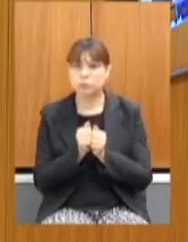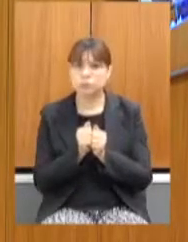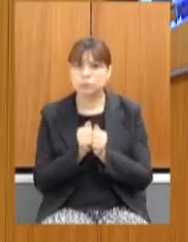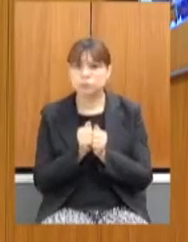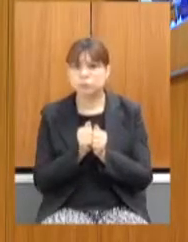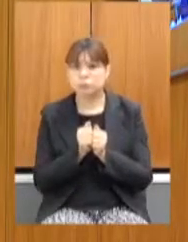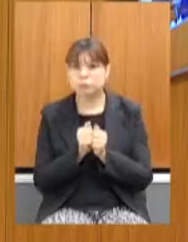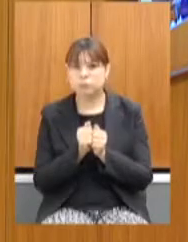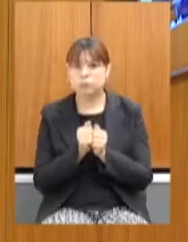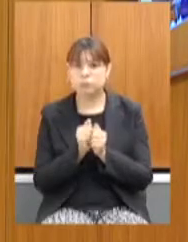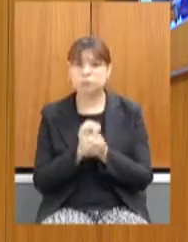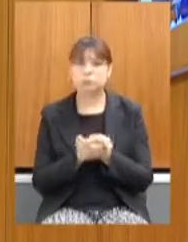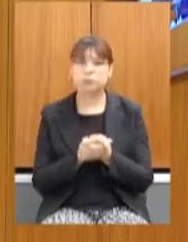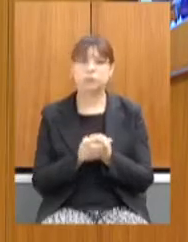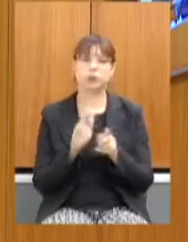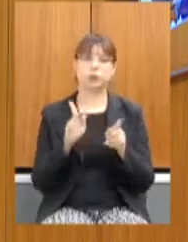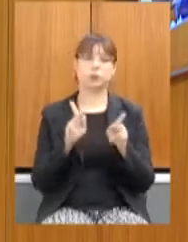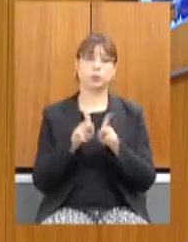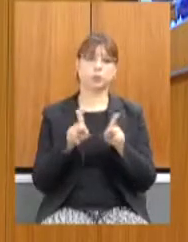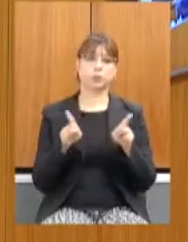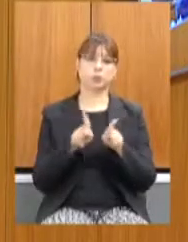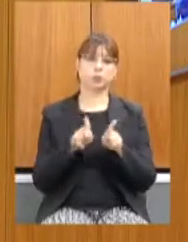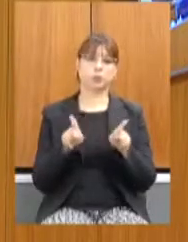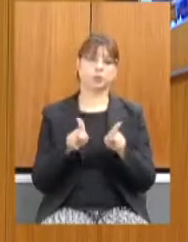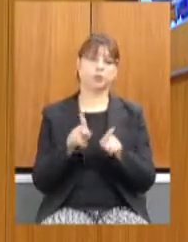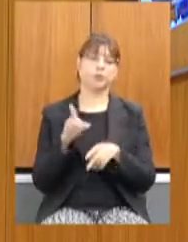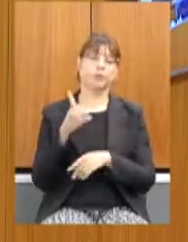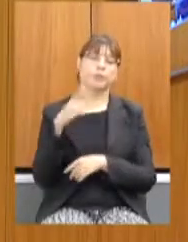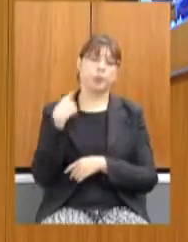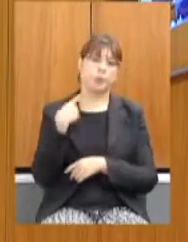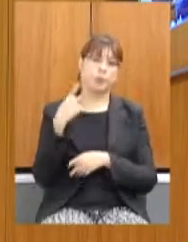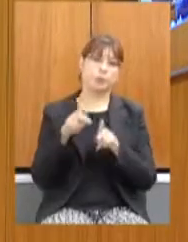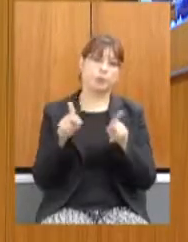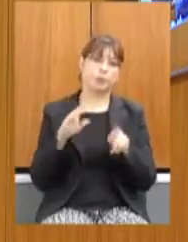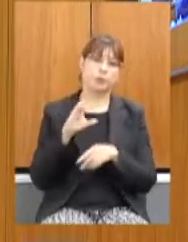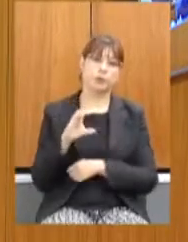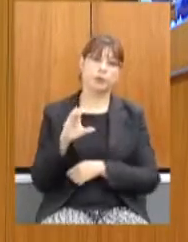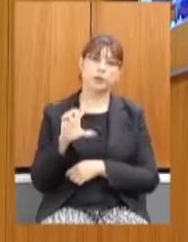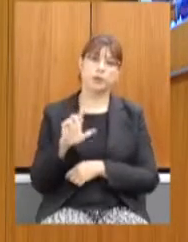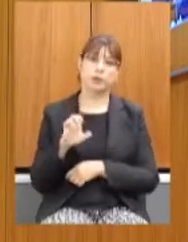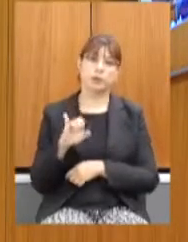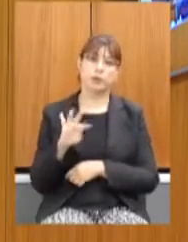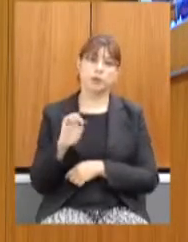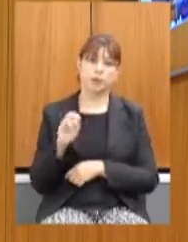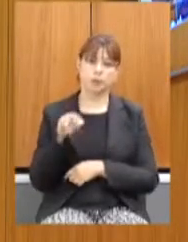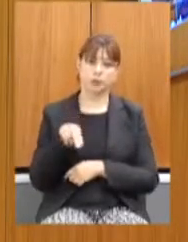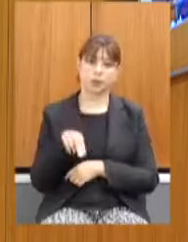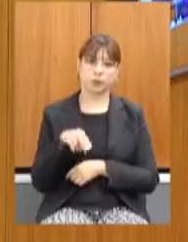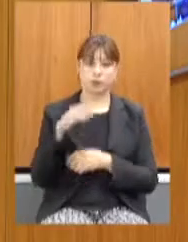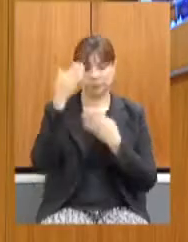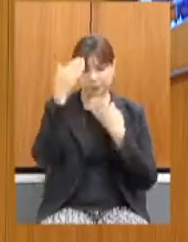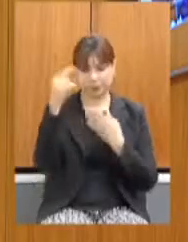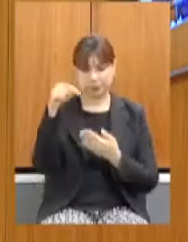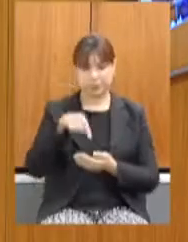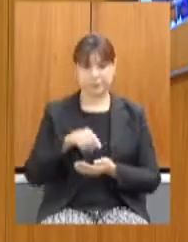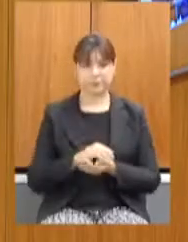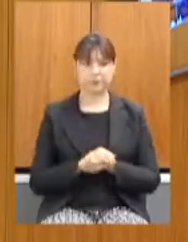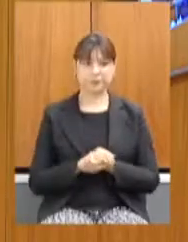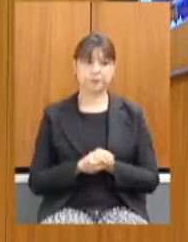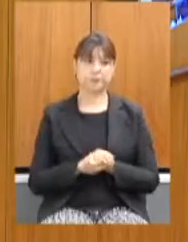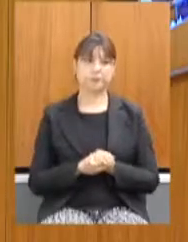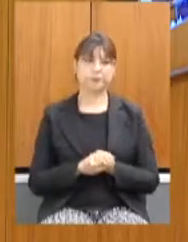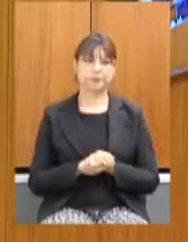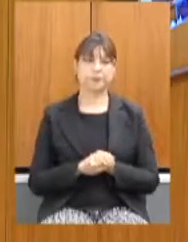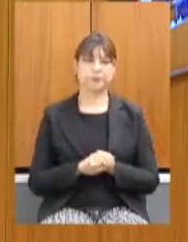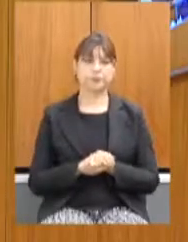os assessores Professor Cleiton Deputado Professor Cleiton presença muito obrigado pelo seu grito eu ia o secretário